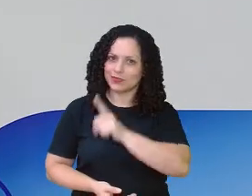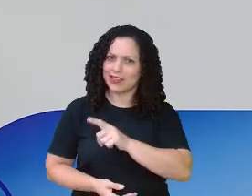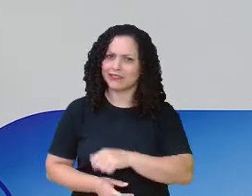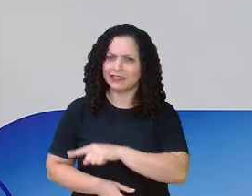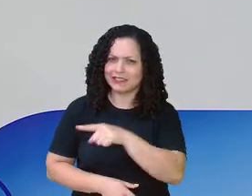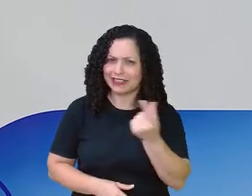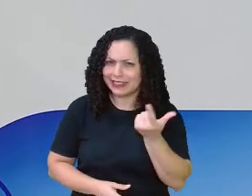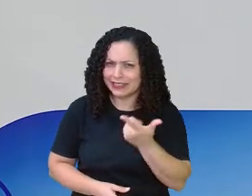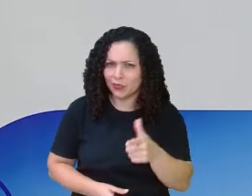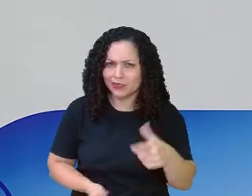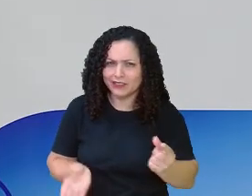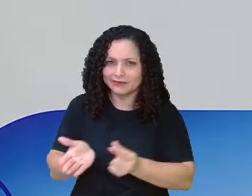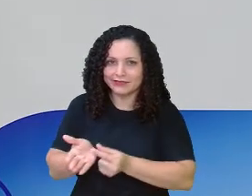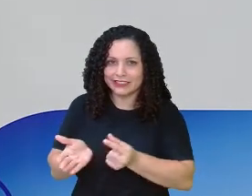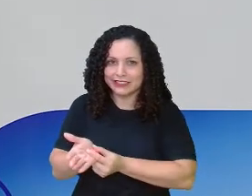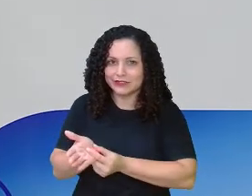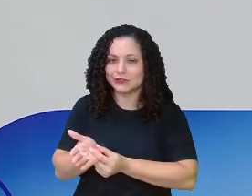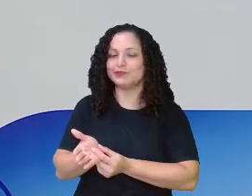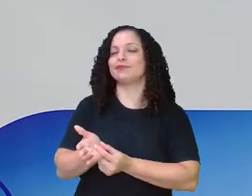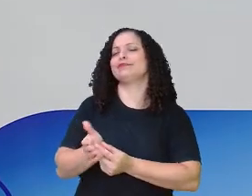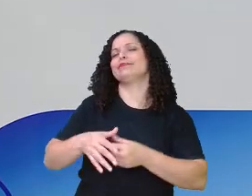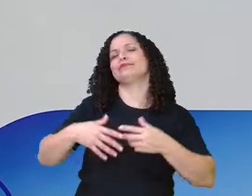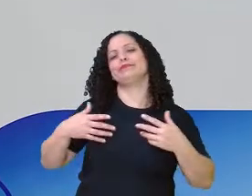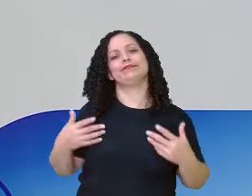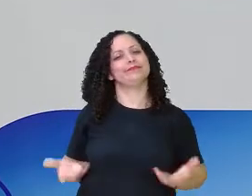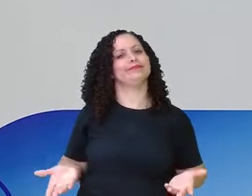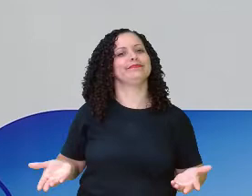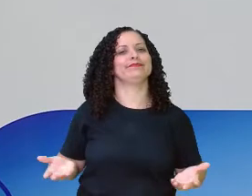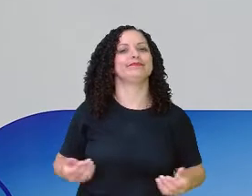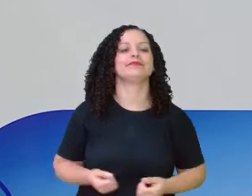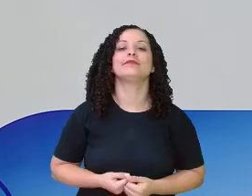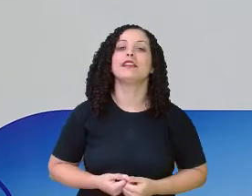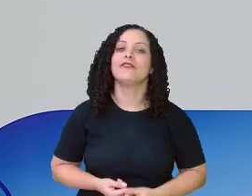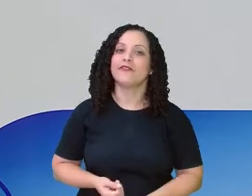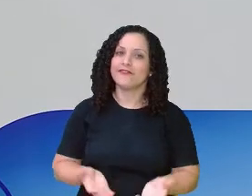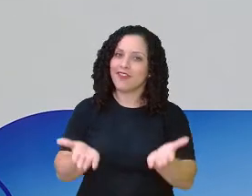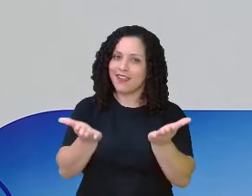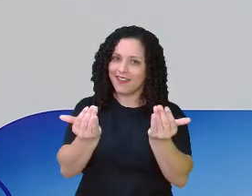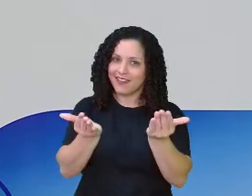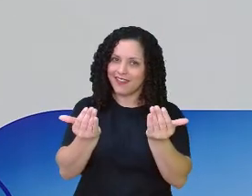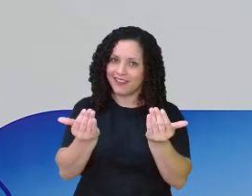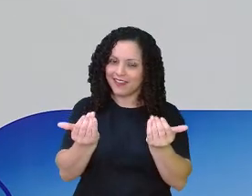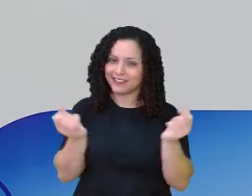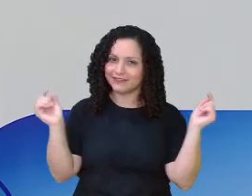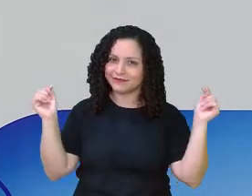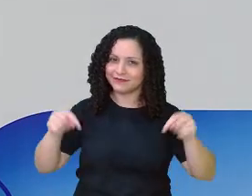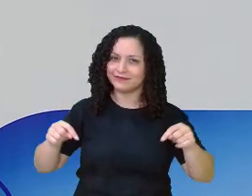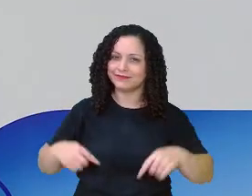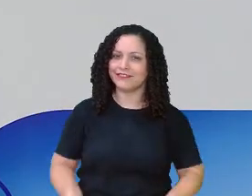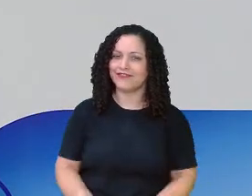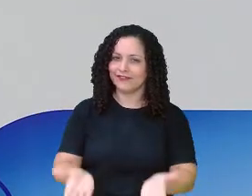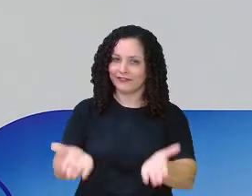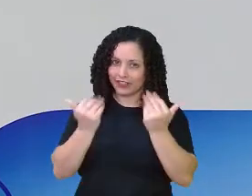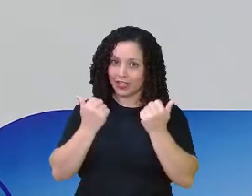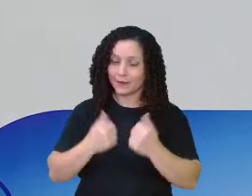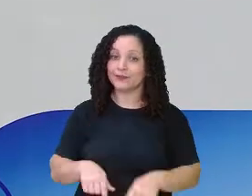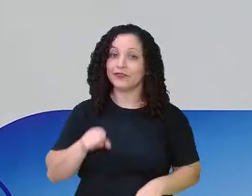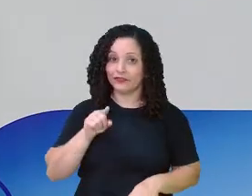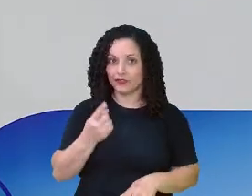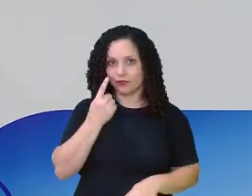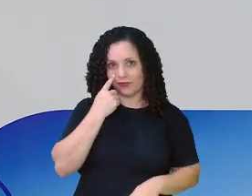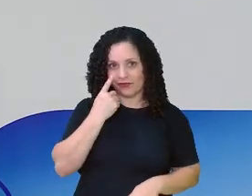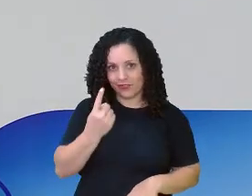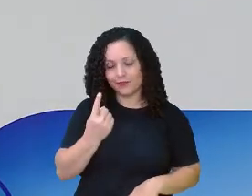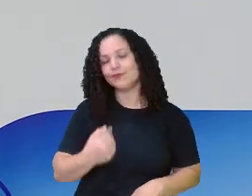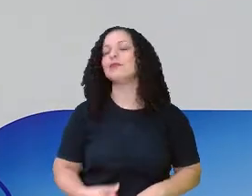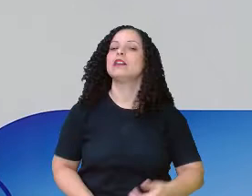tem esse aplicativo, não. Eu não acredito, não. Pelo amor de Deus. Vem aqui, ó. Foca em mim aqui. Vem cá. Tu vai pegar